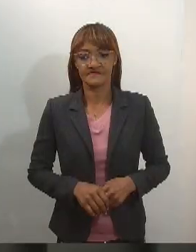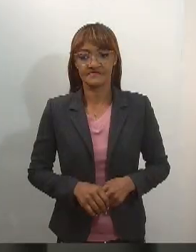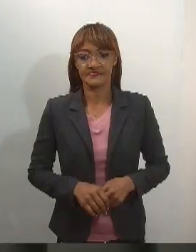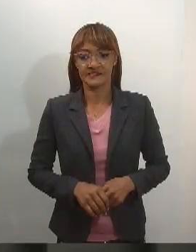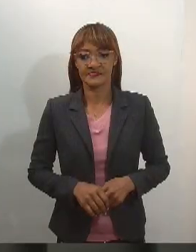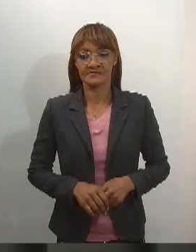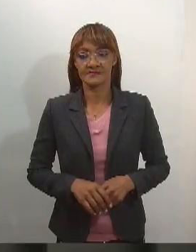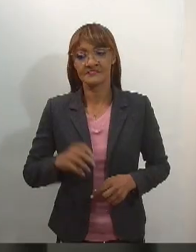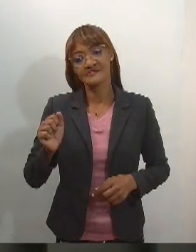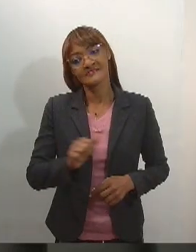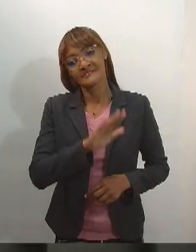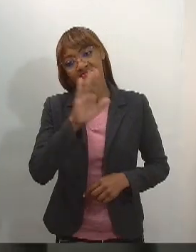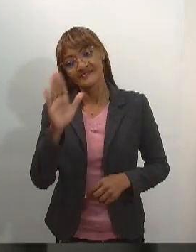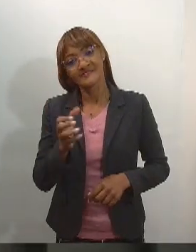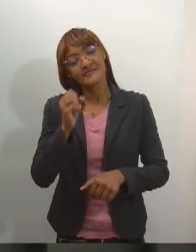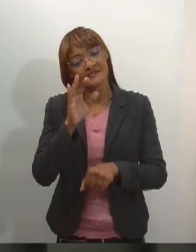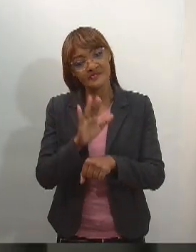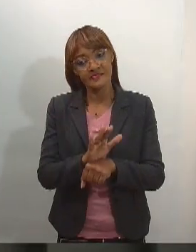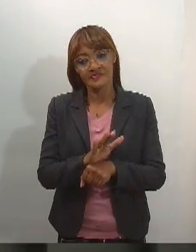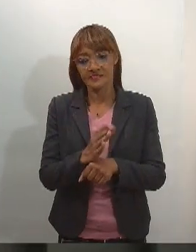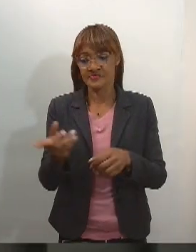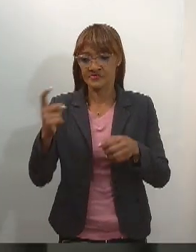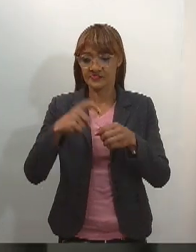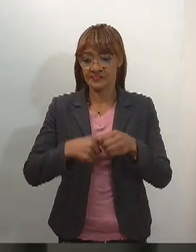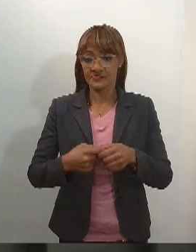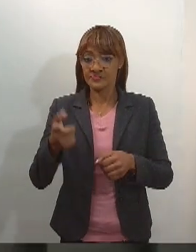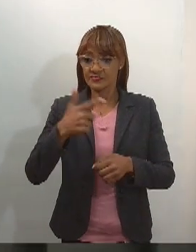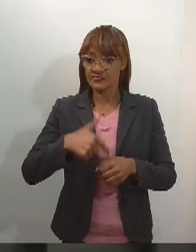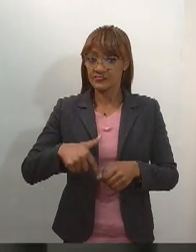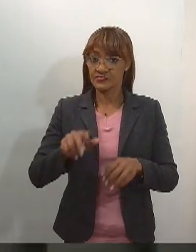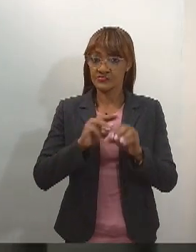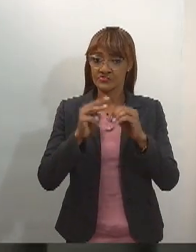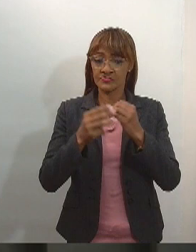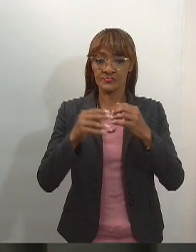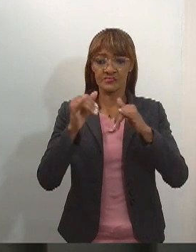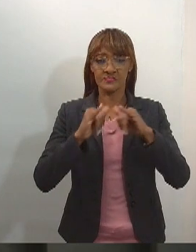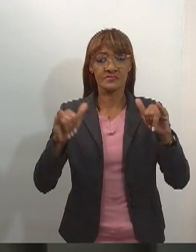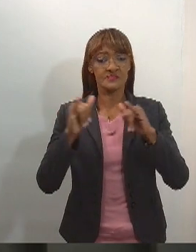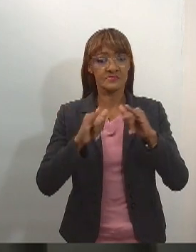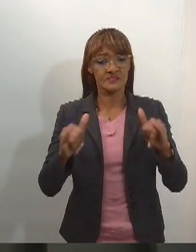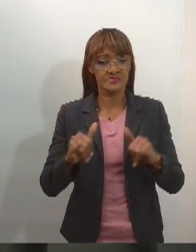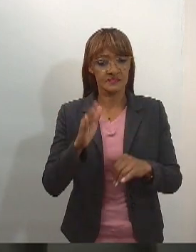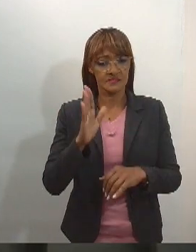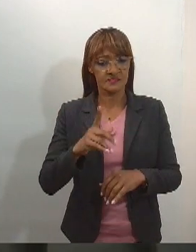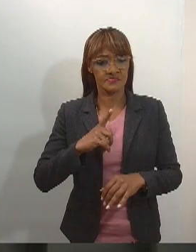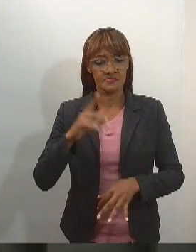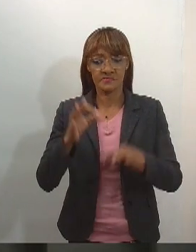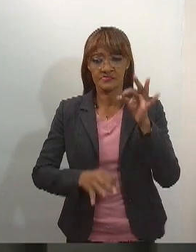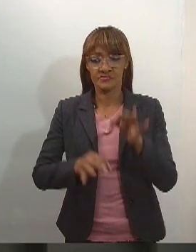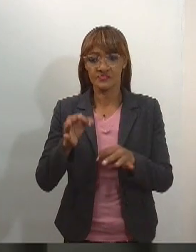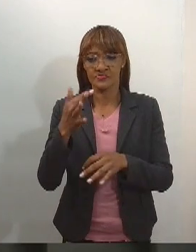Olá, boa tarde. Estamos de volta com o Informativo TV Alerj. Olha, a Receita Federal identificou